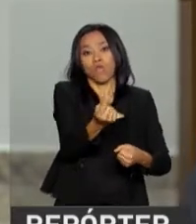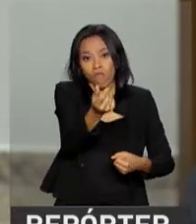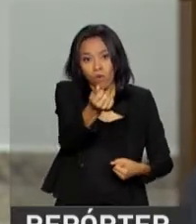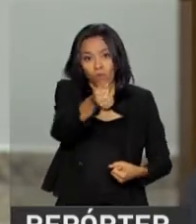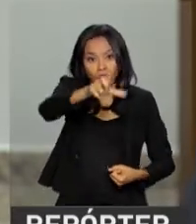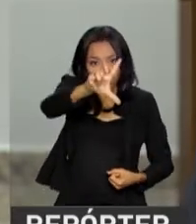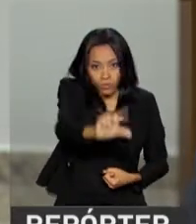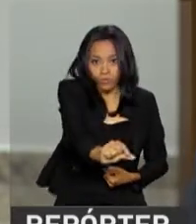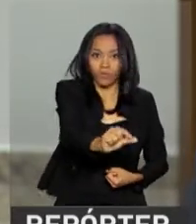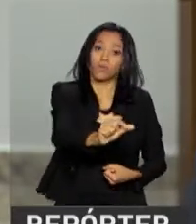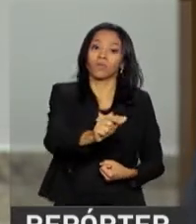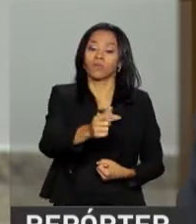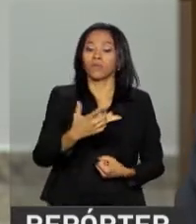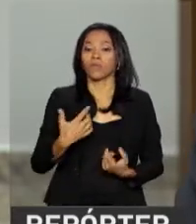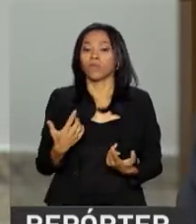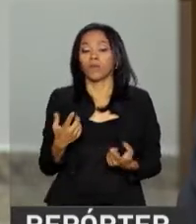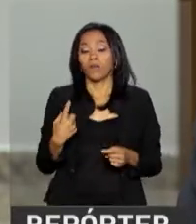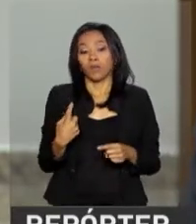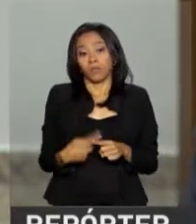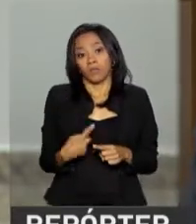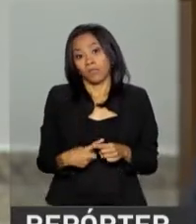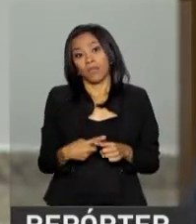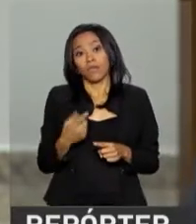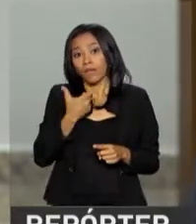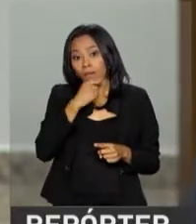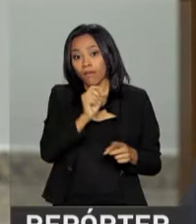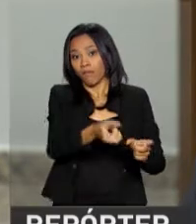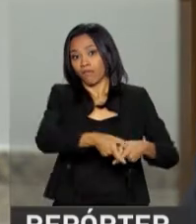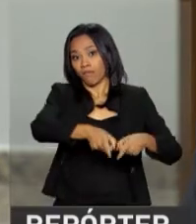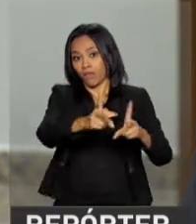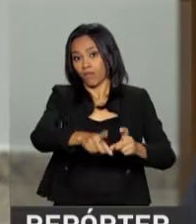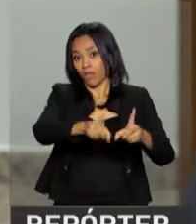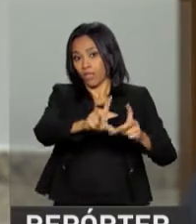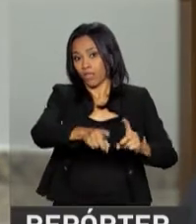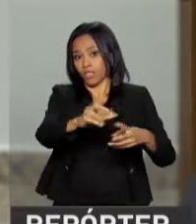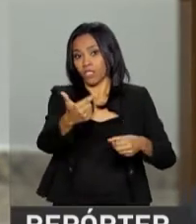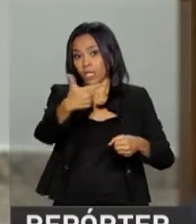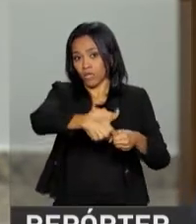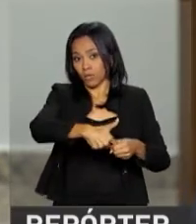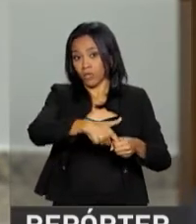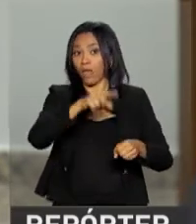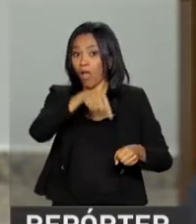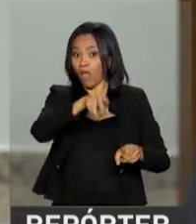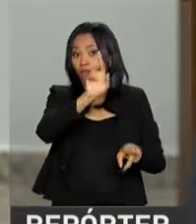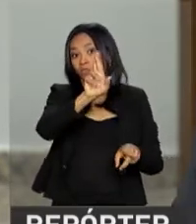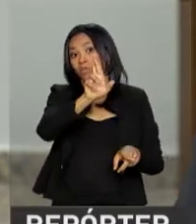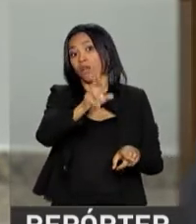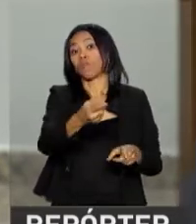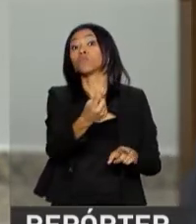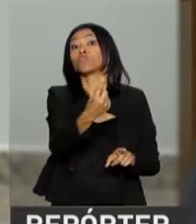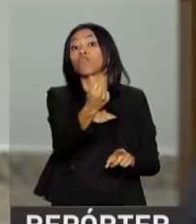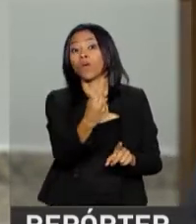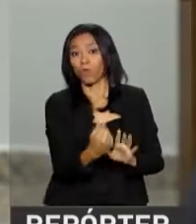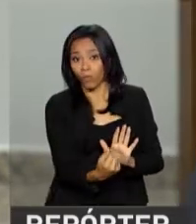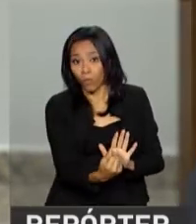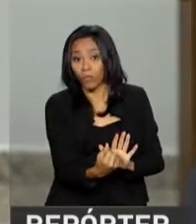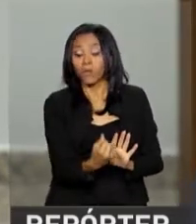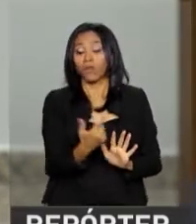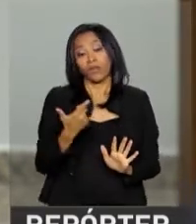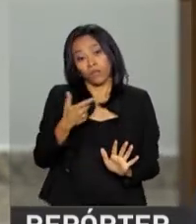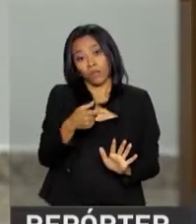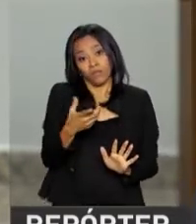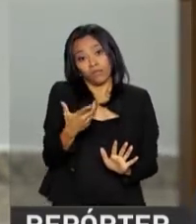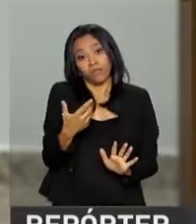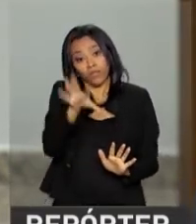é os fornecedores é que fixa preço e o consumidor tem direito até o